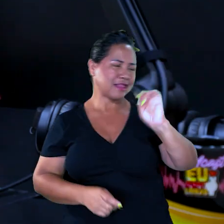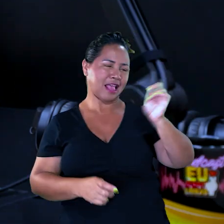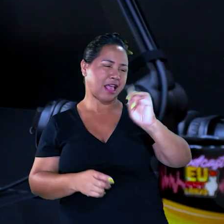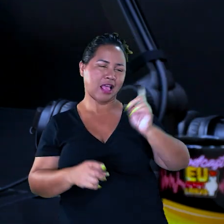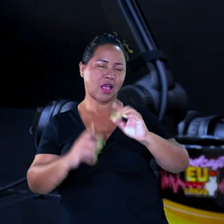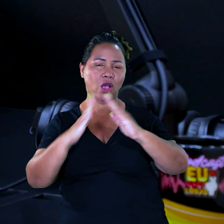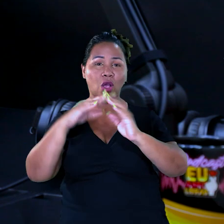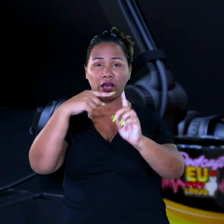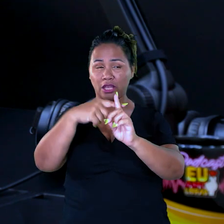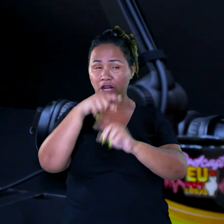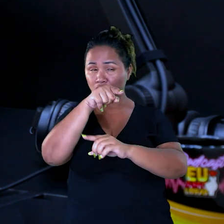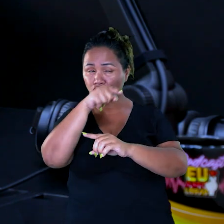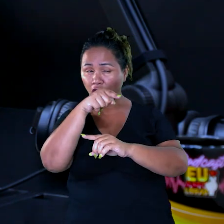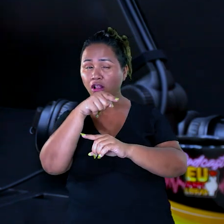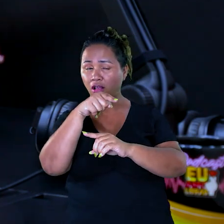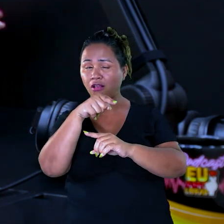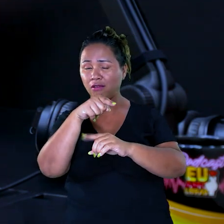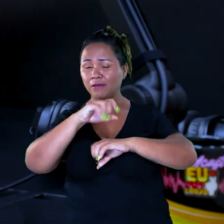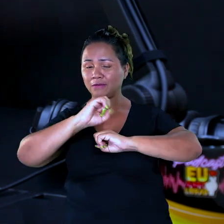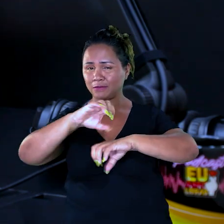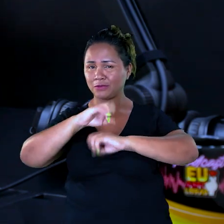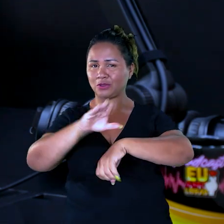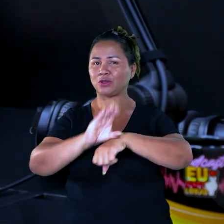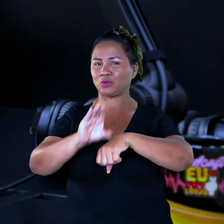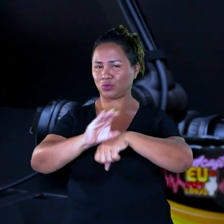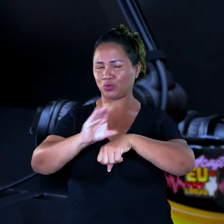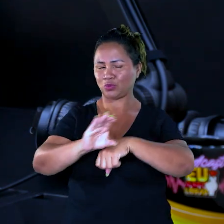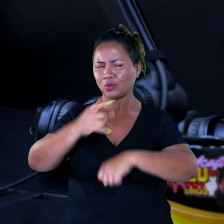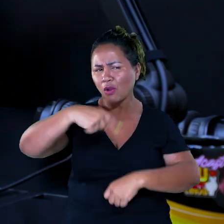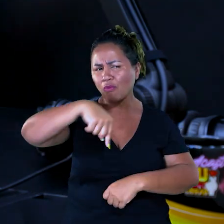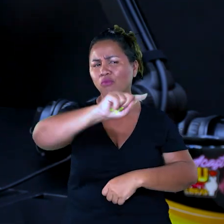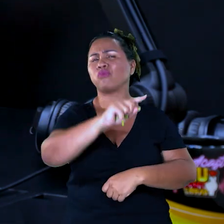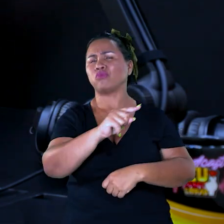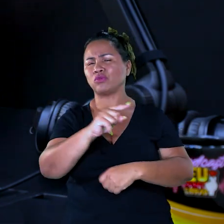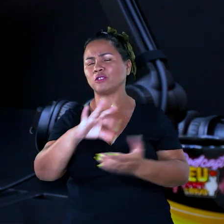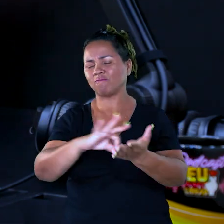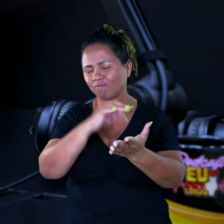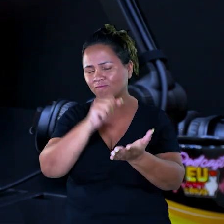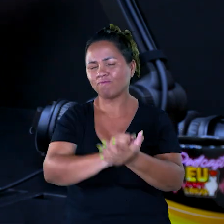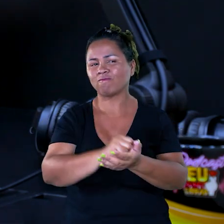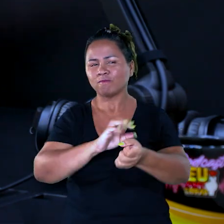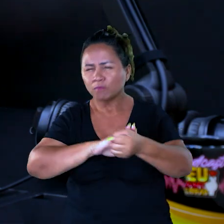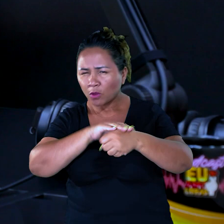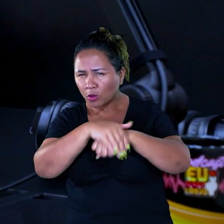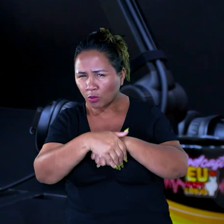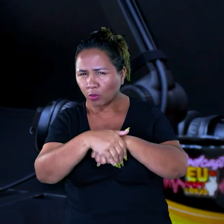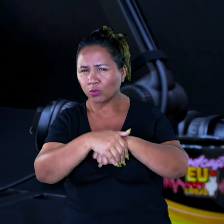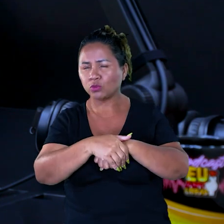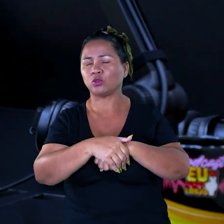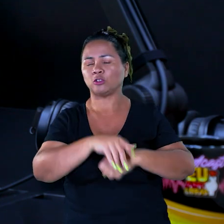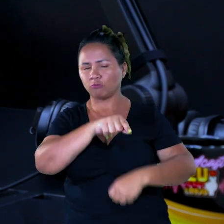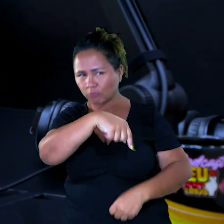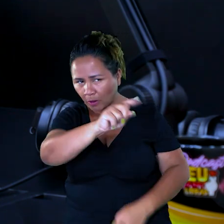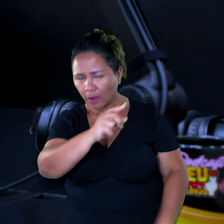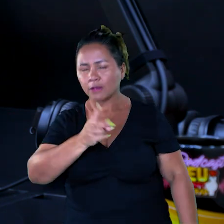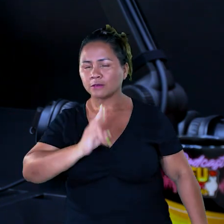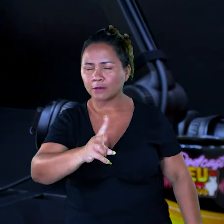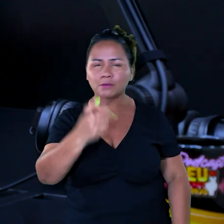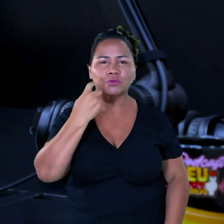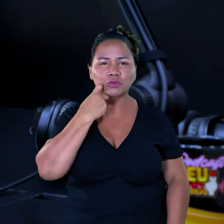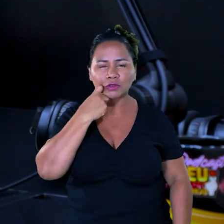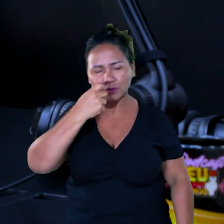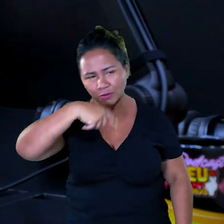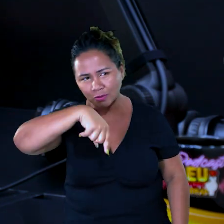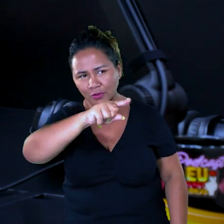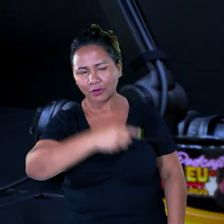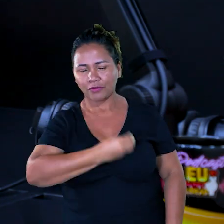pertinho de casa. Uhum. E aí, eu comecei a fazer esse curso à noite. Acho que, se eu não me engano, era toda sexta-feira. E quem